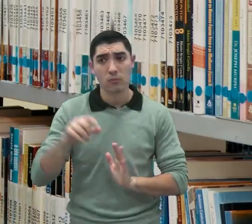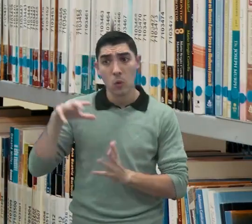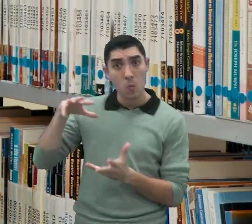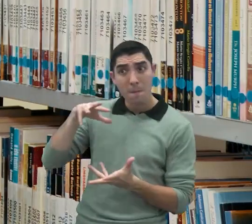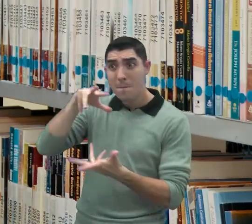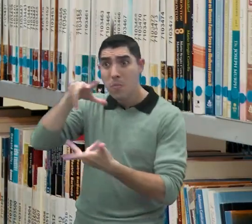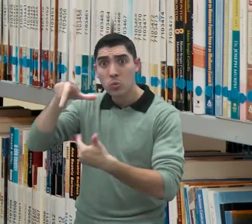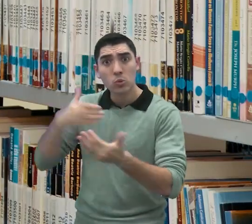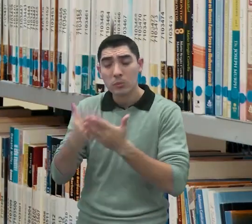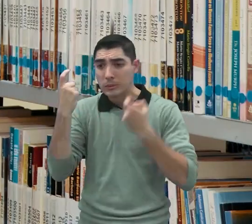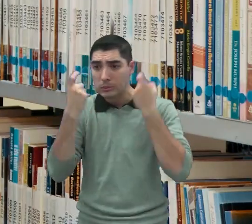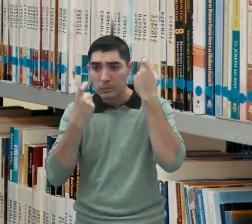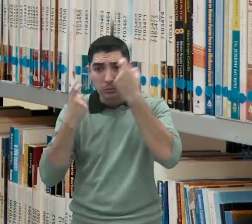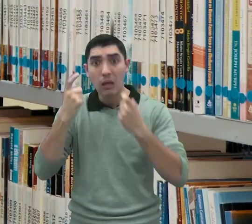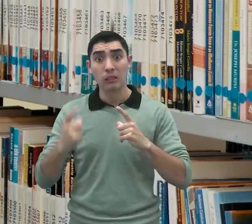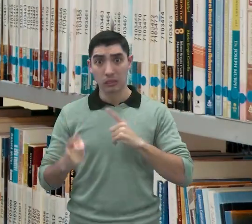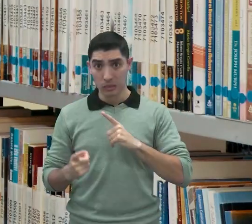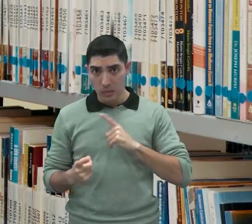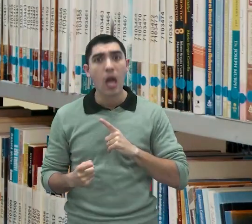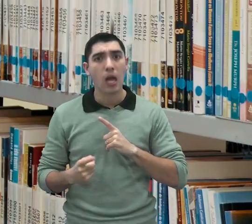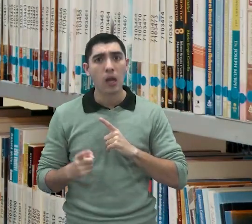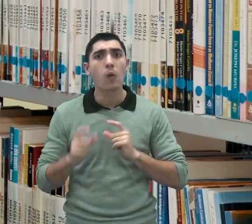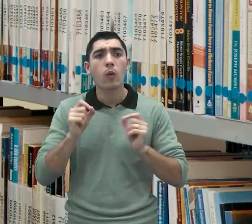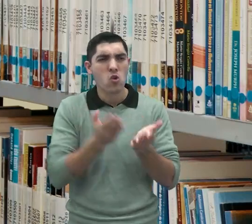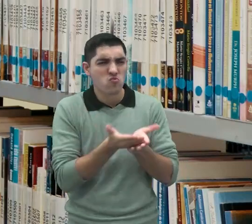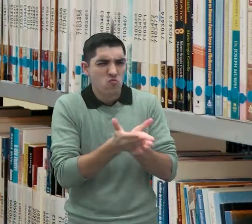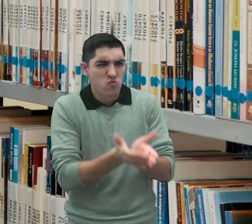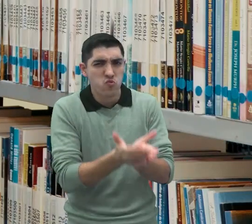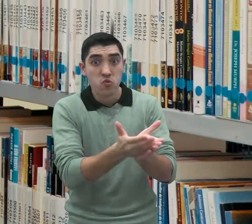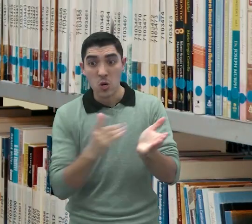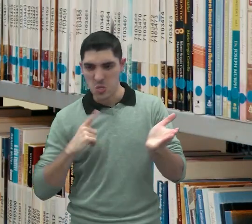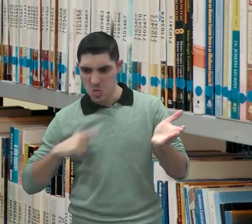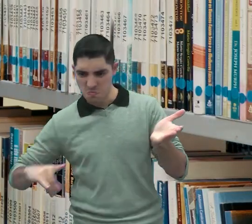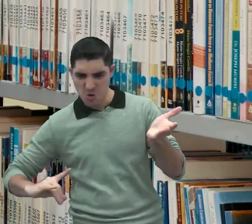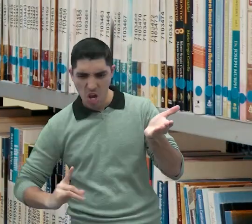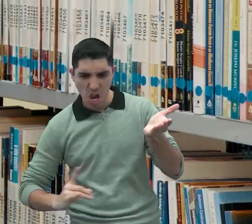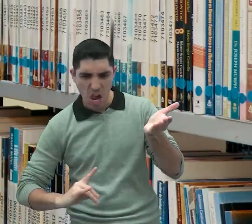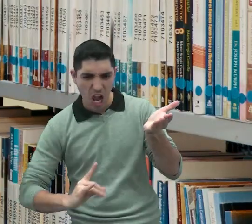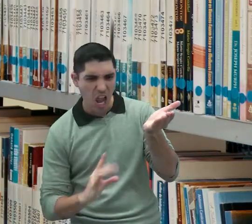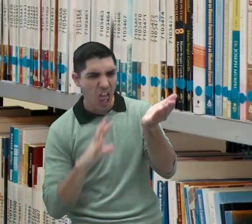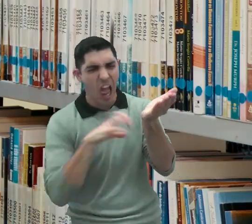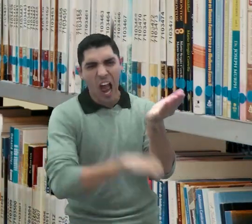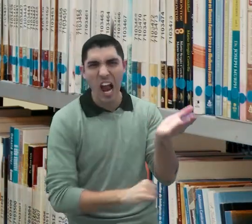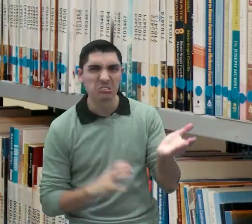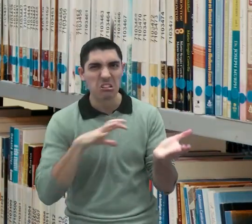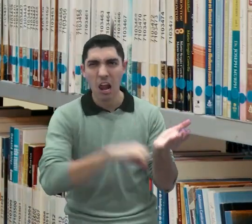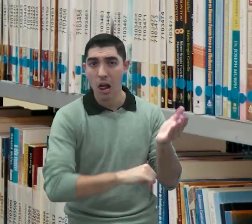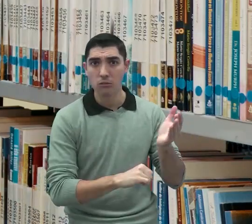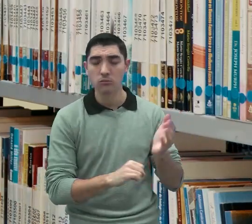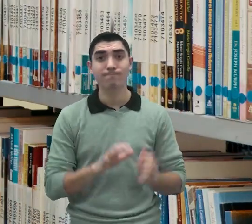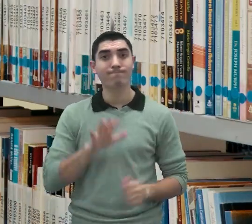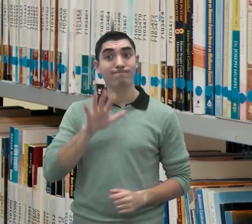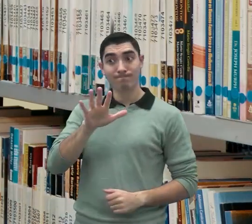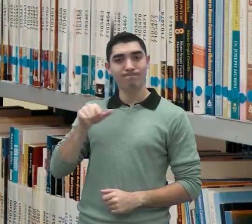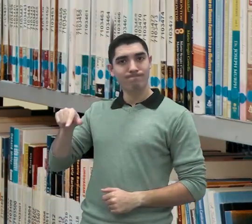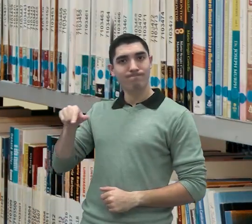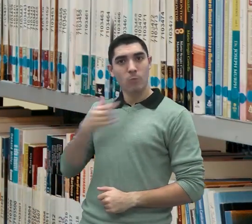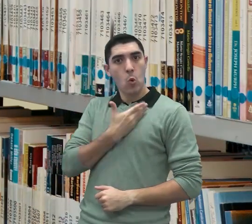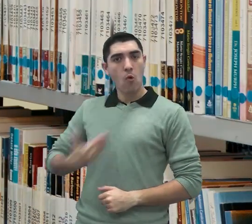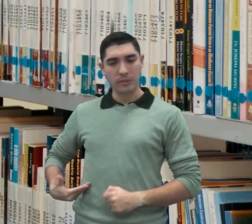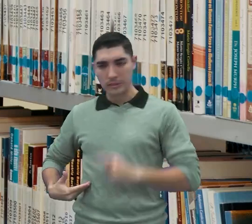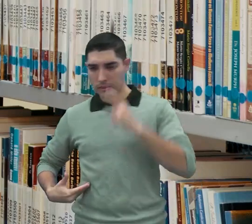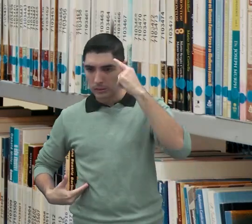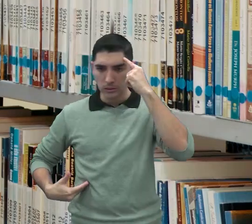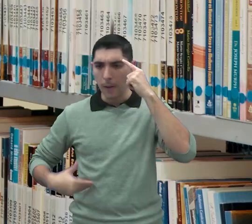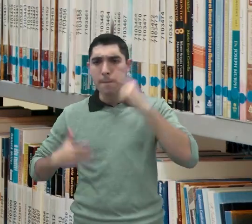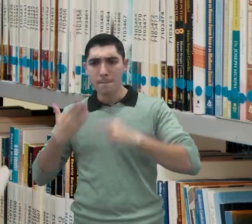tem um monstro gigante atacando todos os navios. Aí o que acontece? As autoridades montam uma expedição